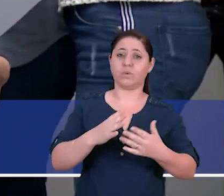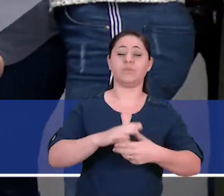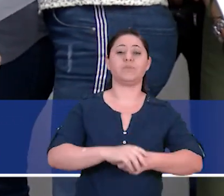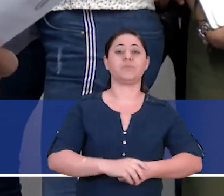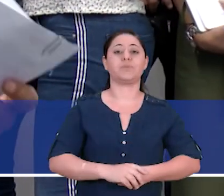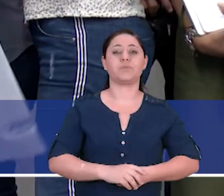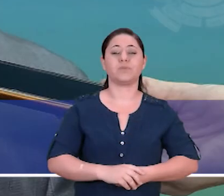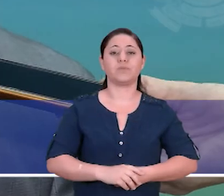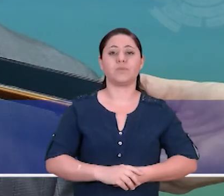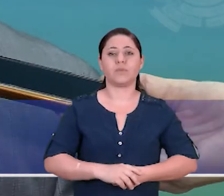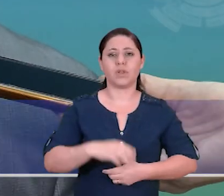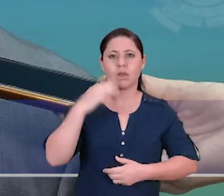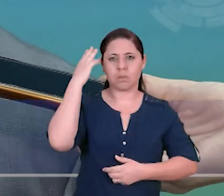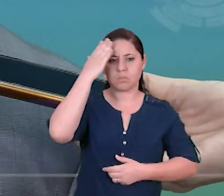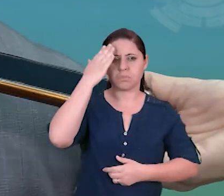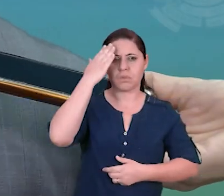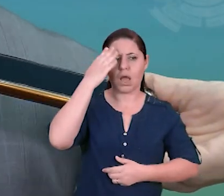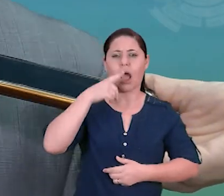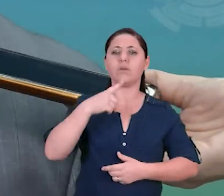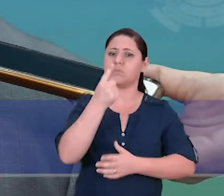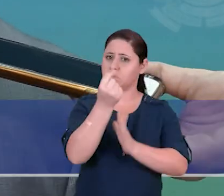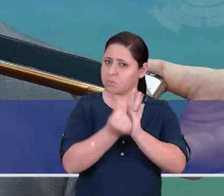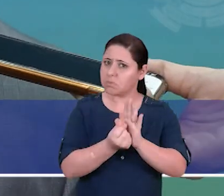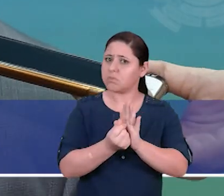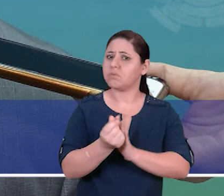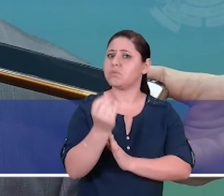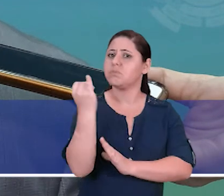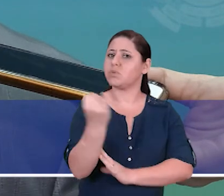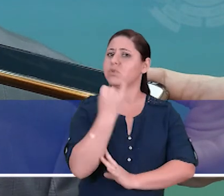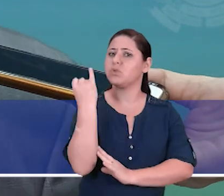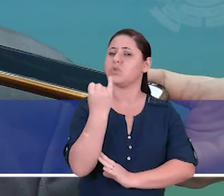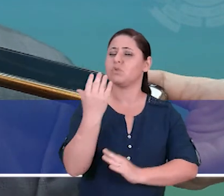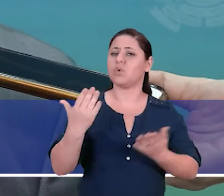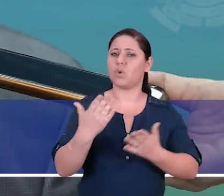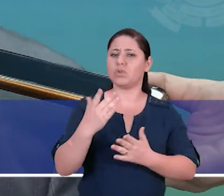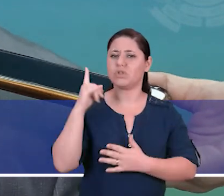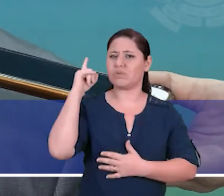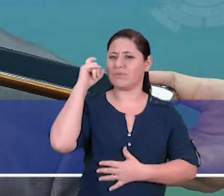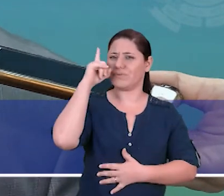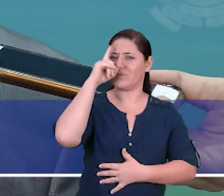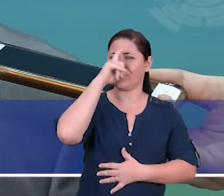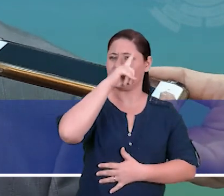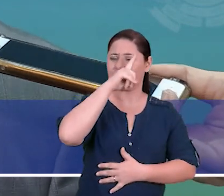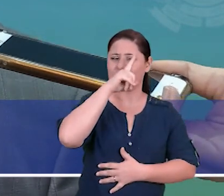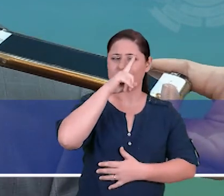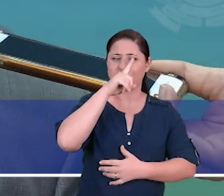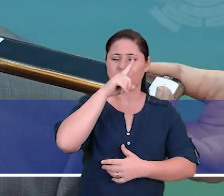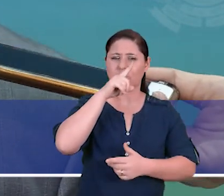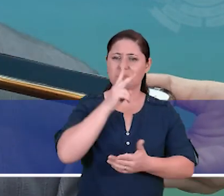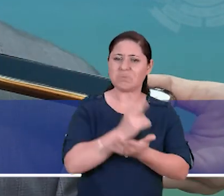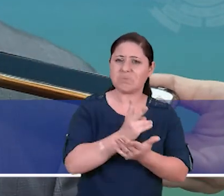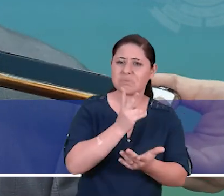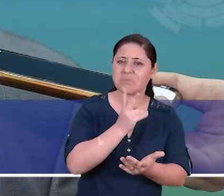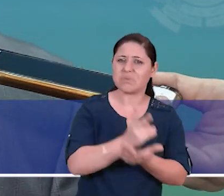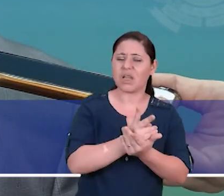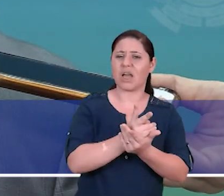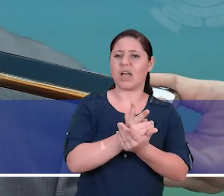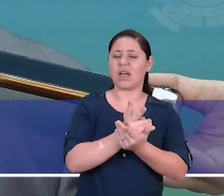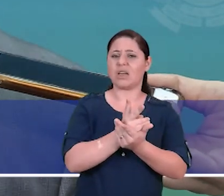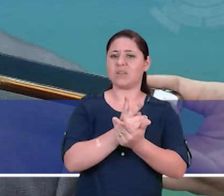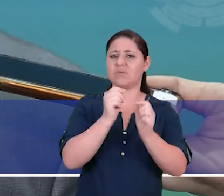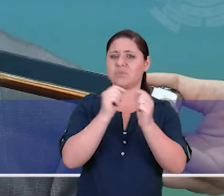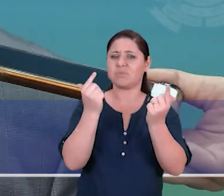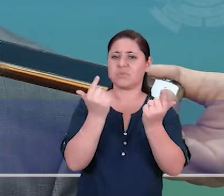dessas medidas. São recursos importantes, uma vez que hoje estão com muita dificuldades para poder manter as